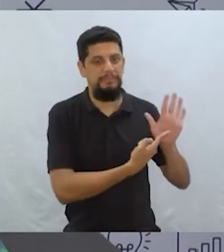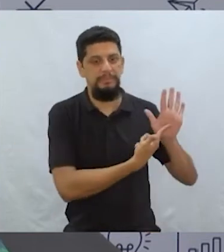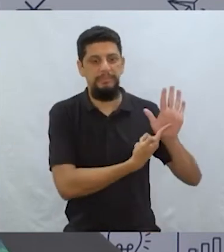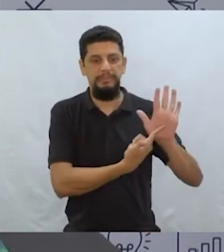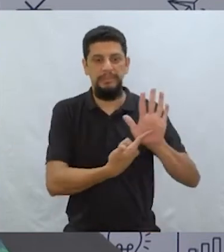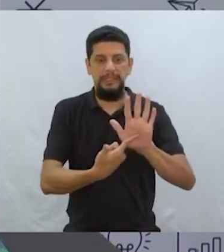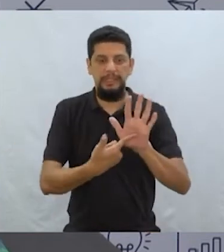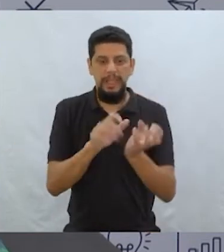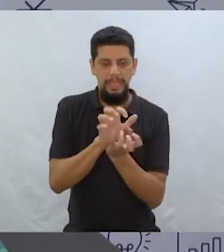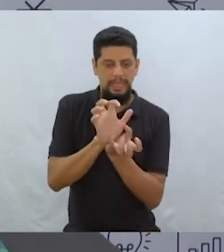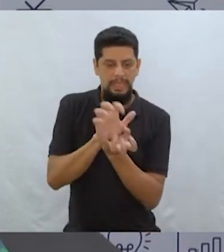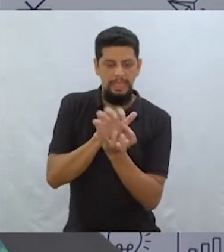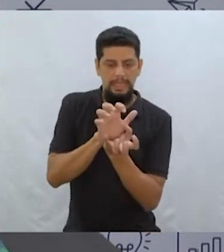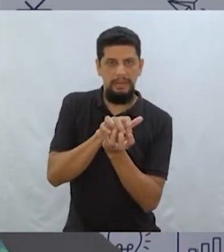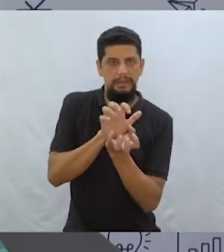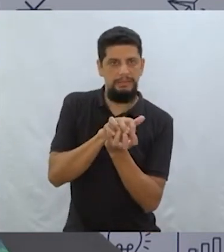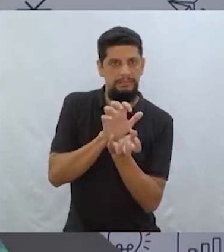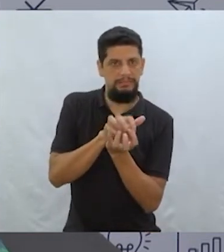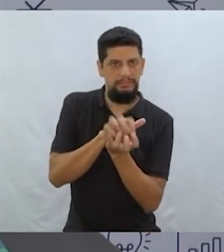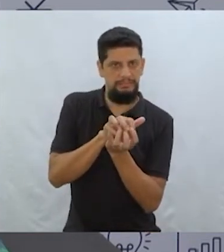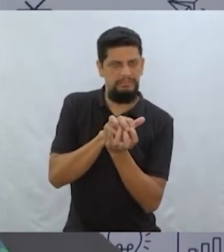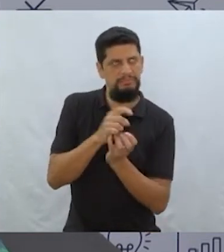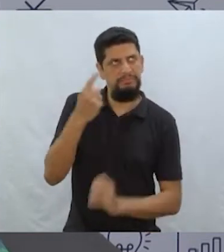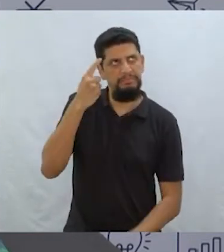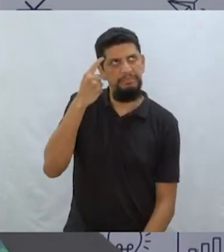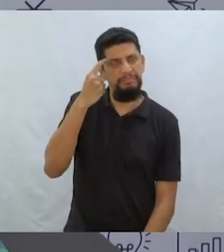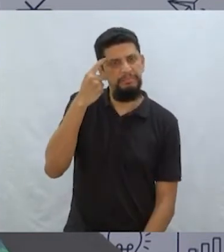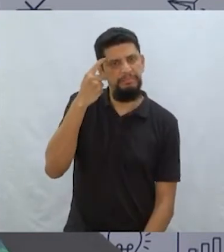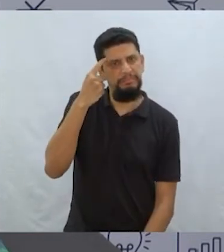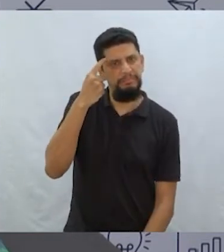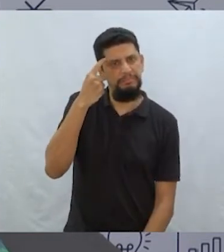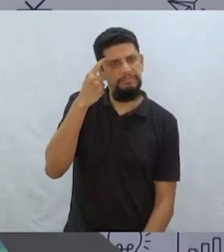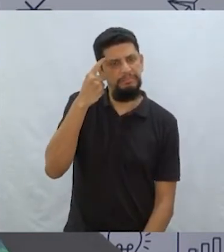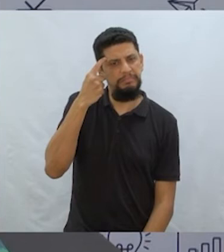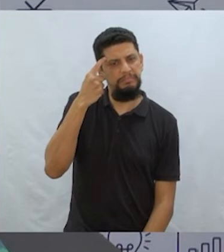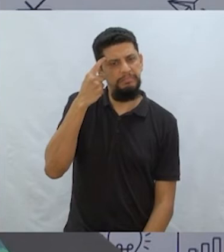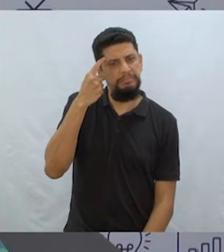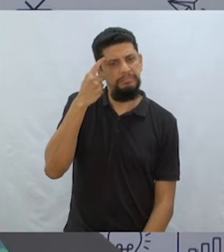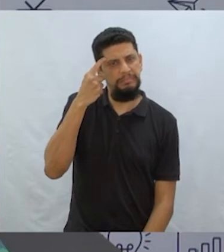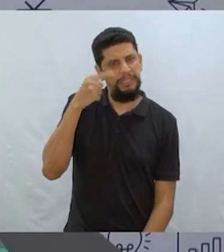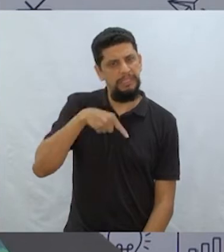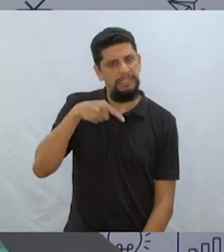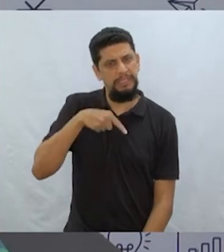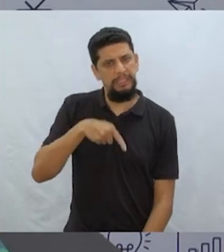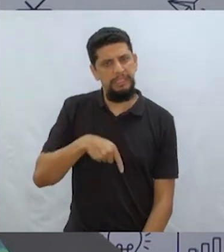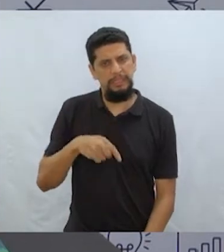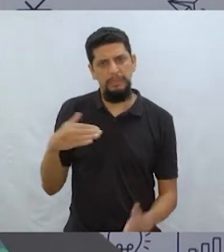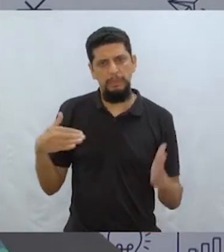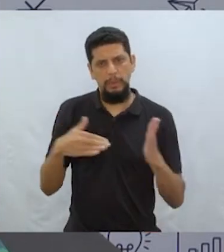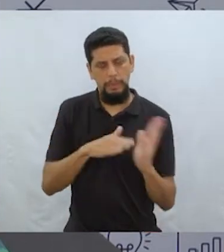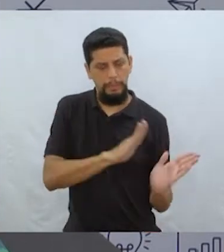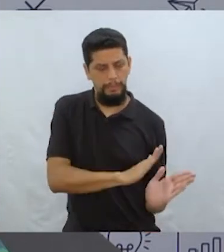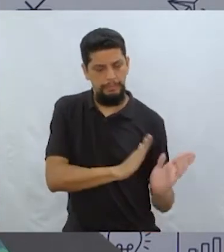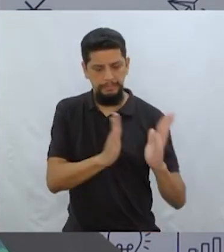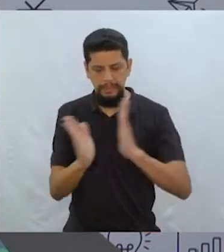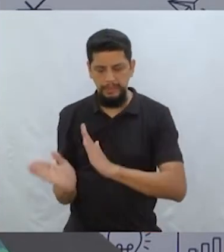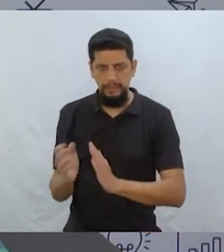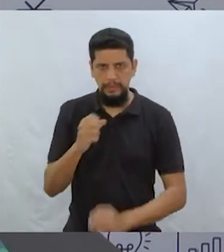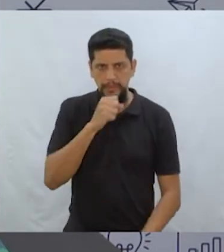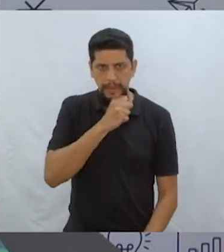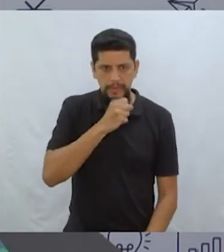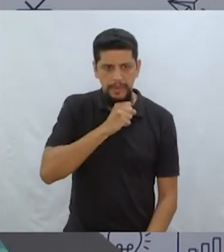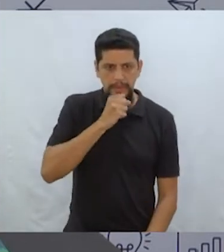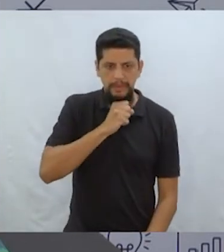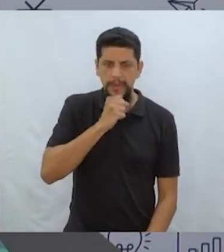mostrando a dentadura Vamos pensar um pouquinho principalmente nessa última parte o